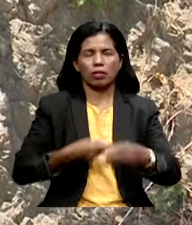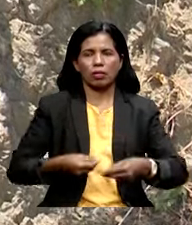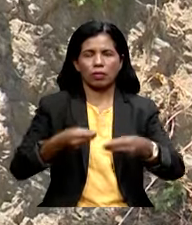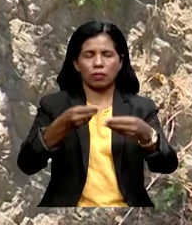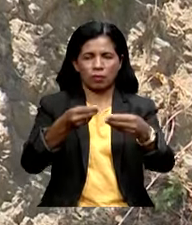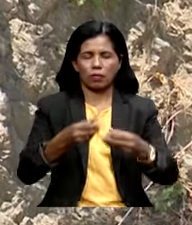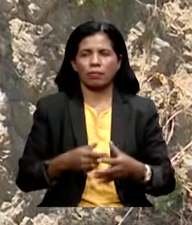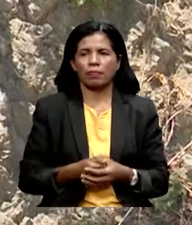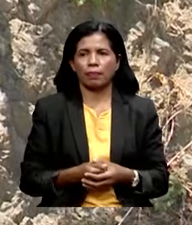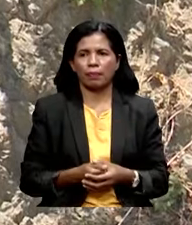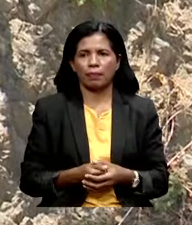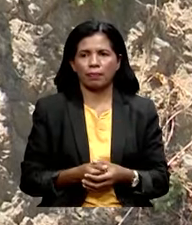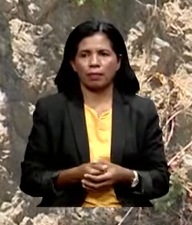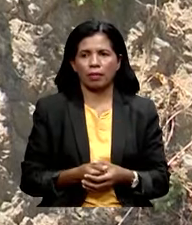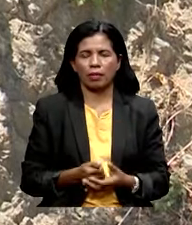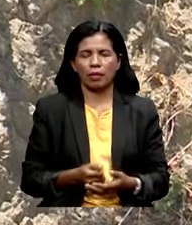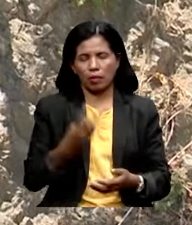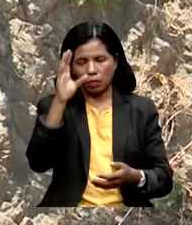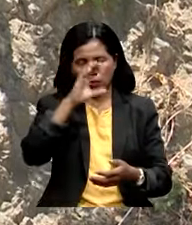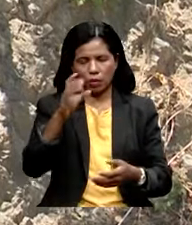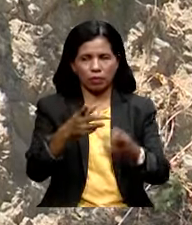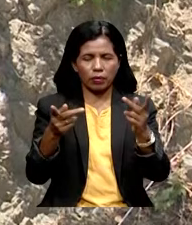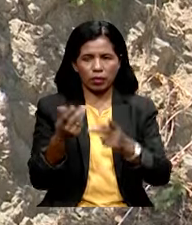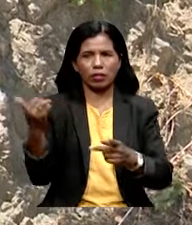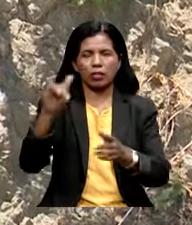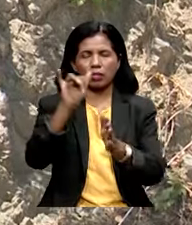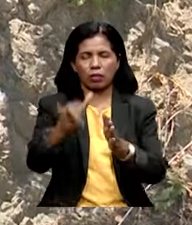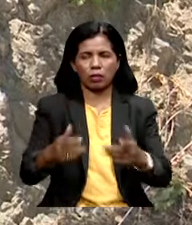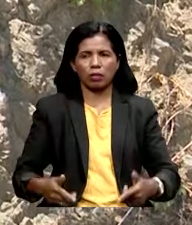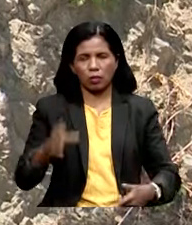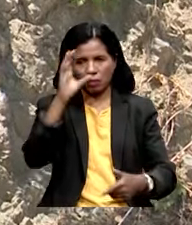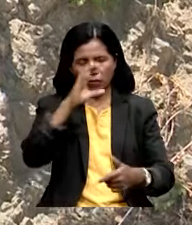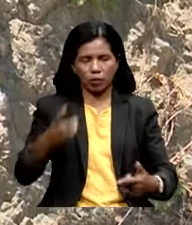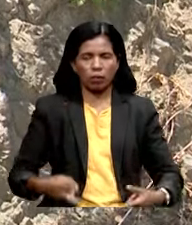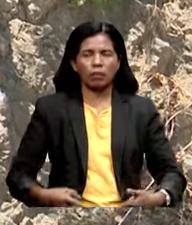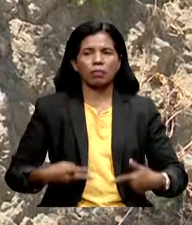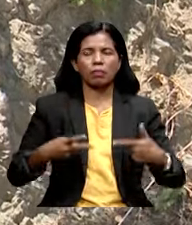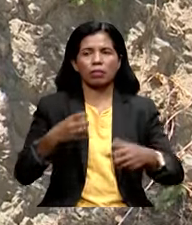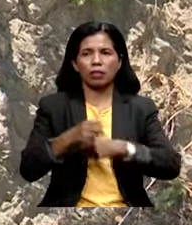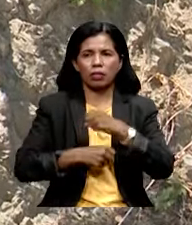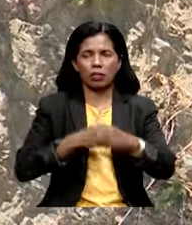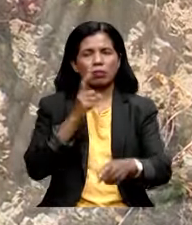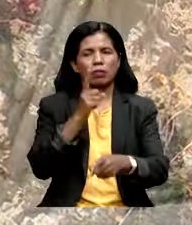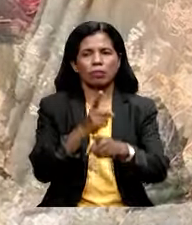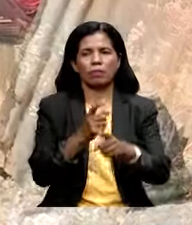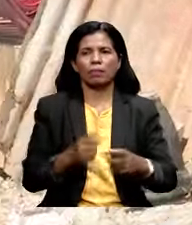Parabe Hare Fatiruma, Sira Baela, Moris near Bukamuris Haraska Lost. Tirus Nava,